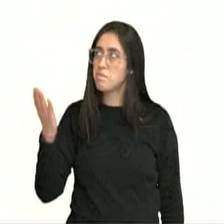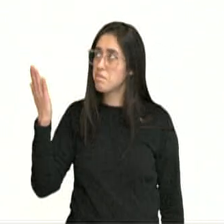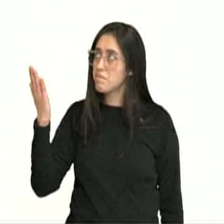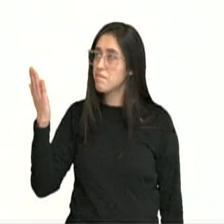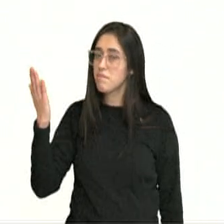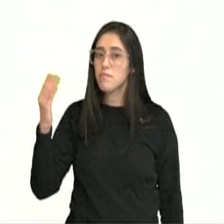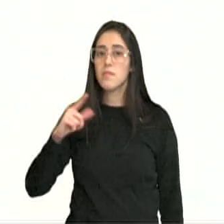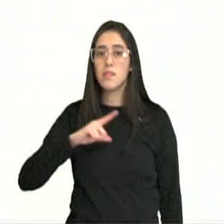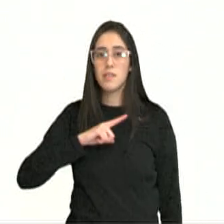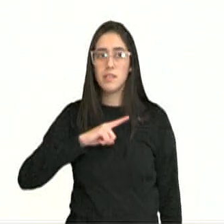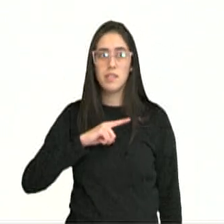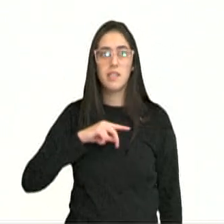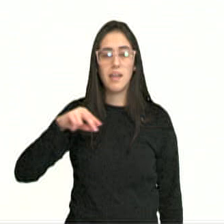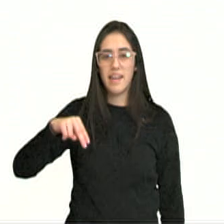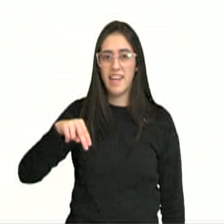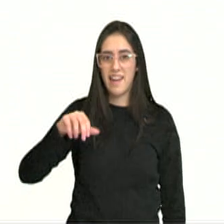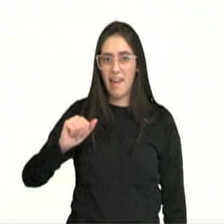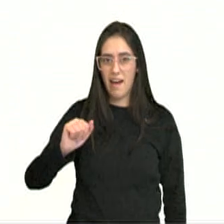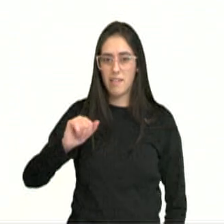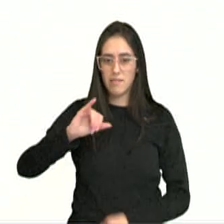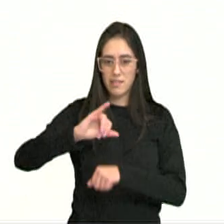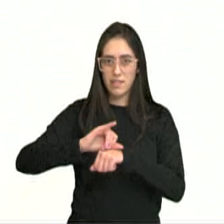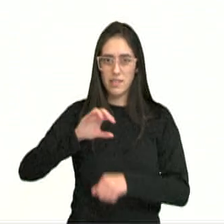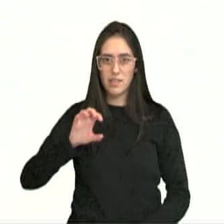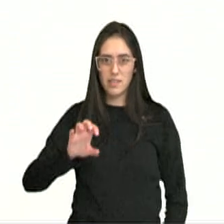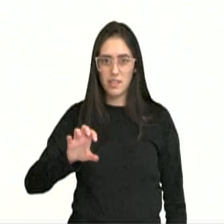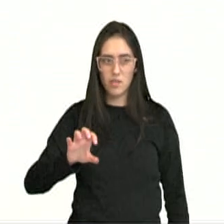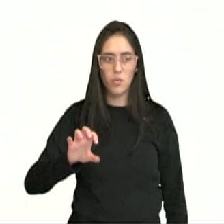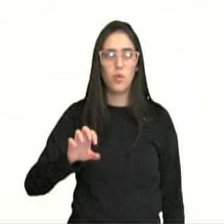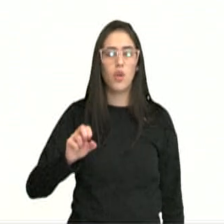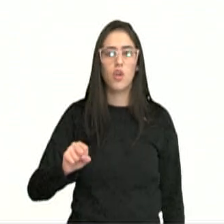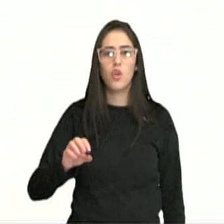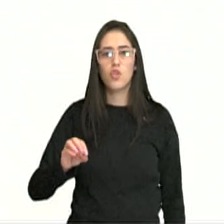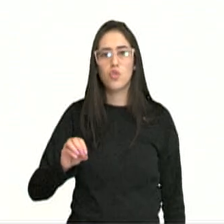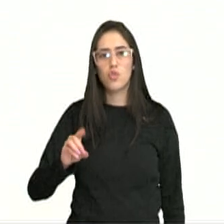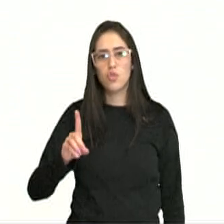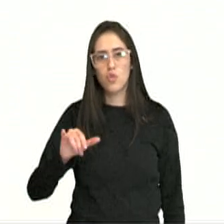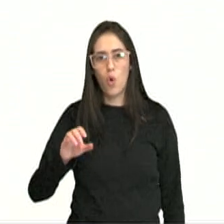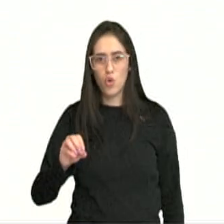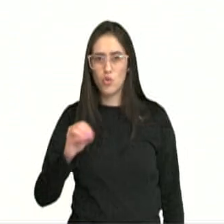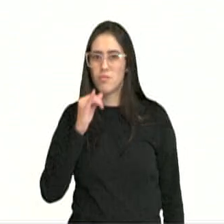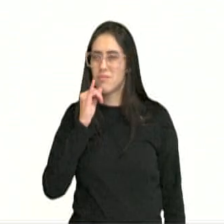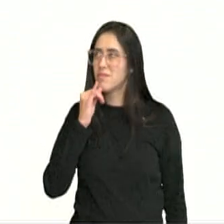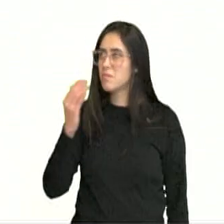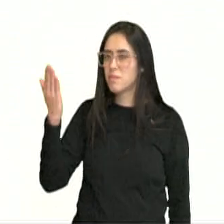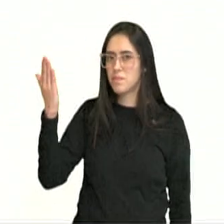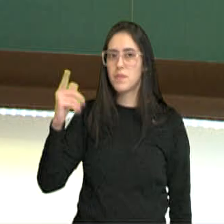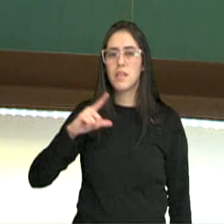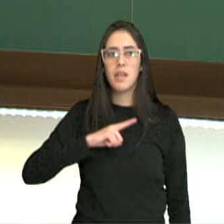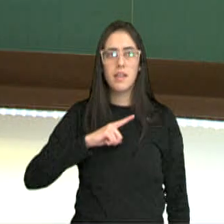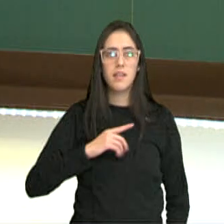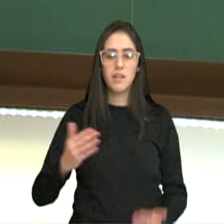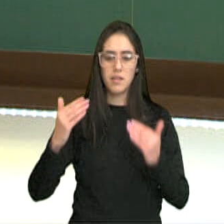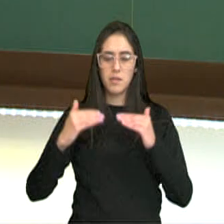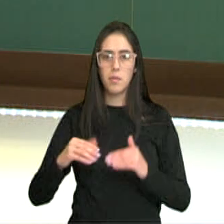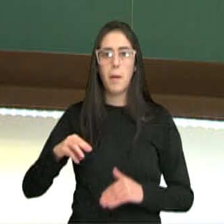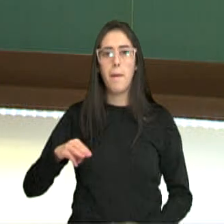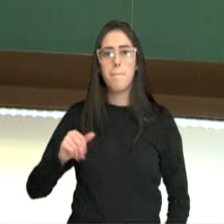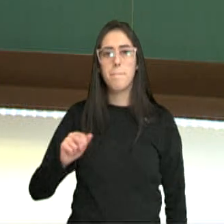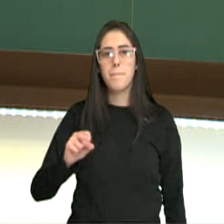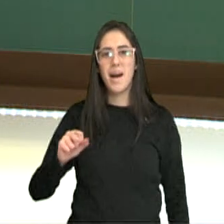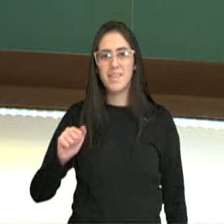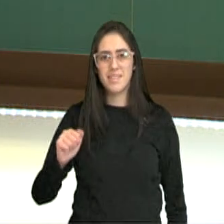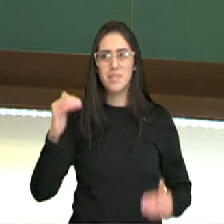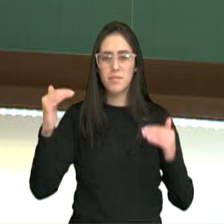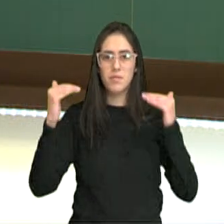tem o símbolo no centro, o nome do elemento. Embaixo, normalmente, fica a massa atômica, e em cima, o número atômico.